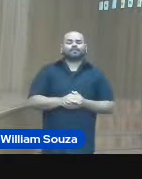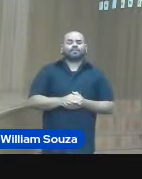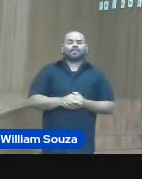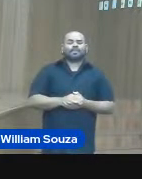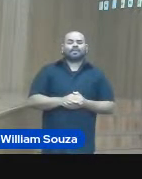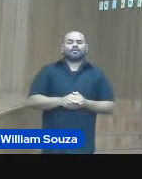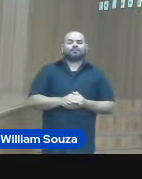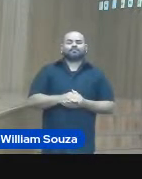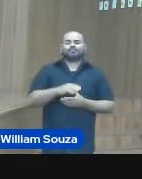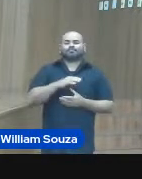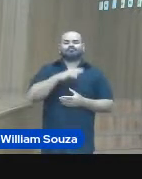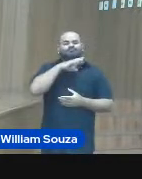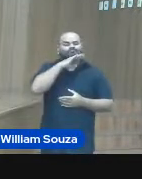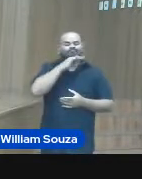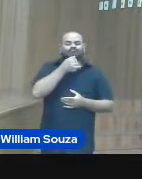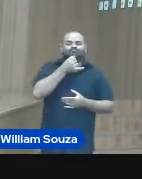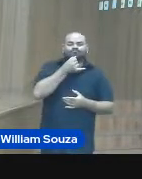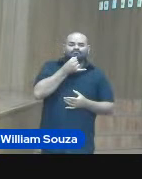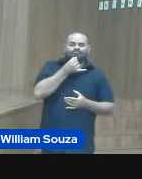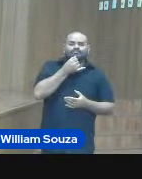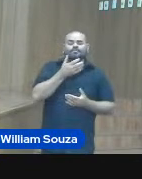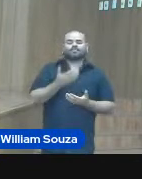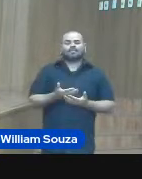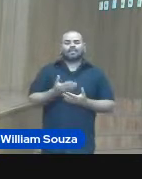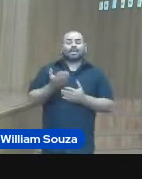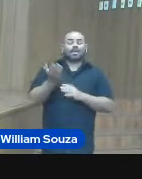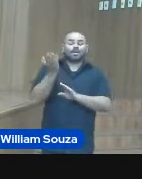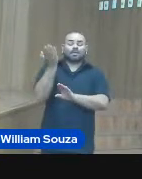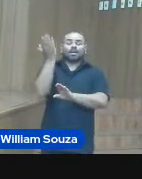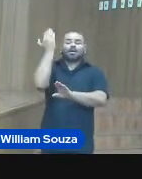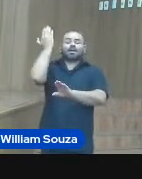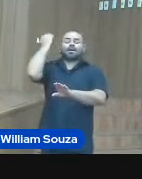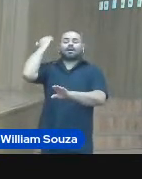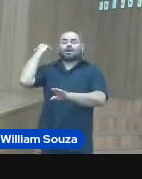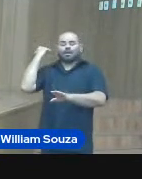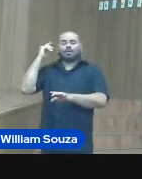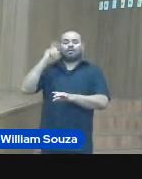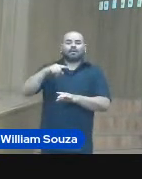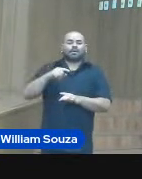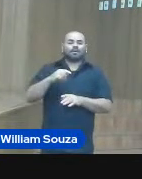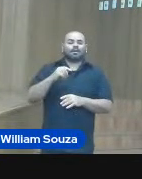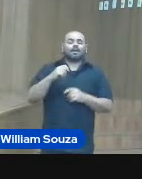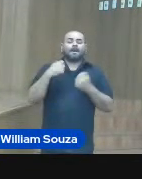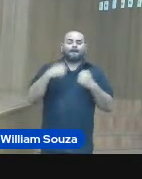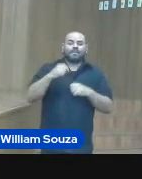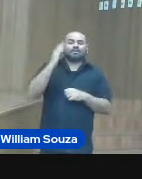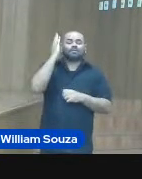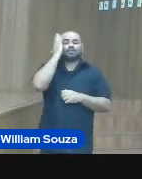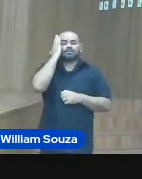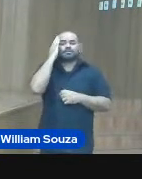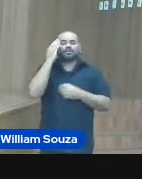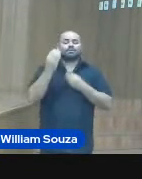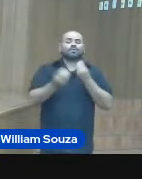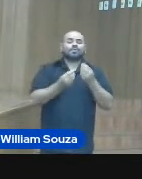Isso é muito triste. Isso é uma lição do passado que a gente precisa compreender para mudar o